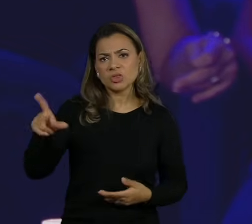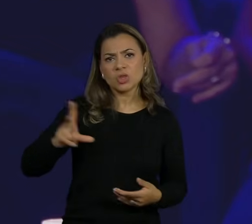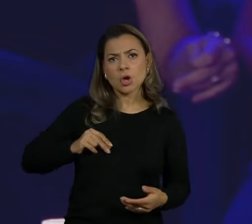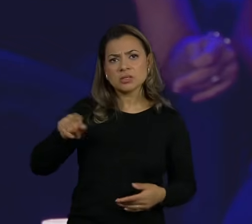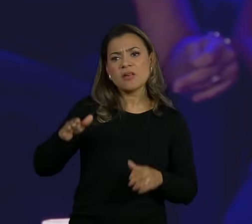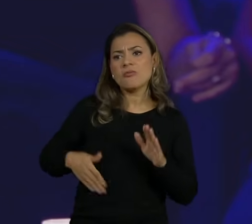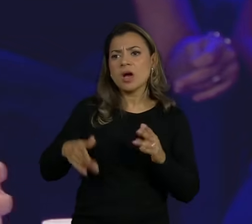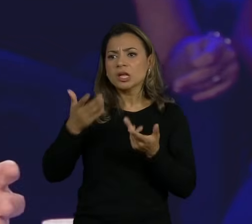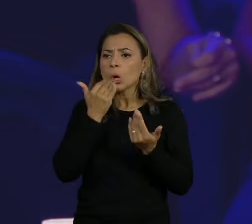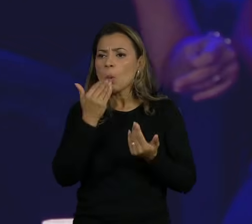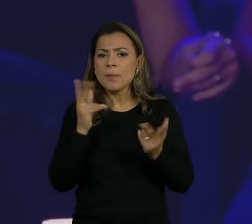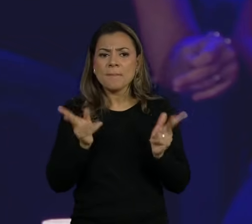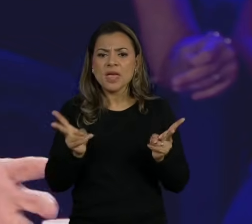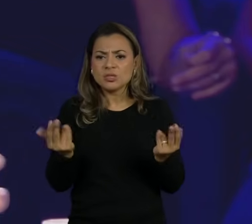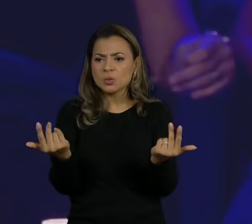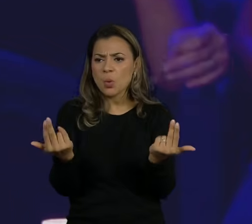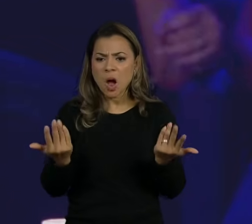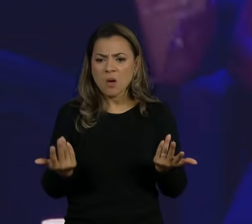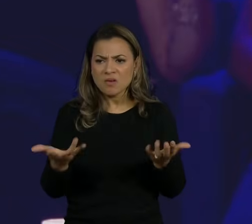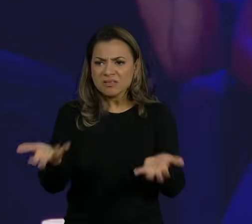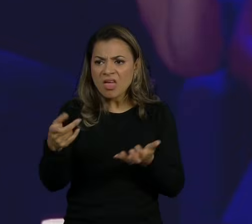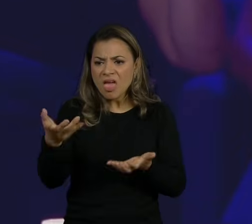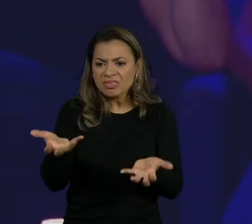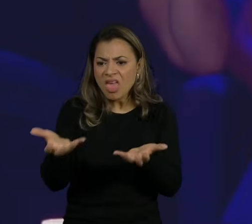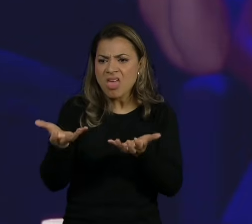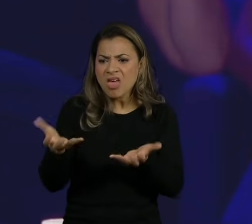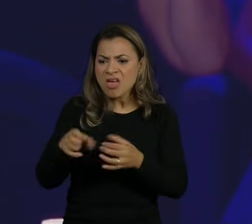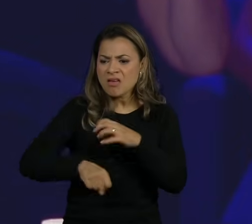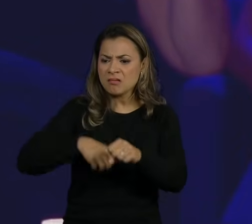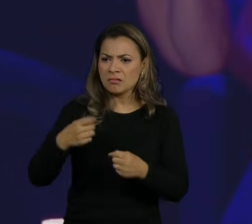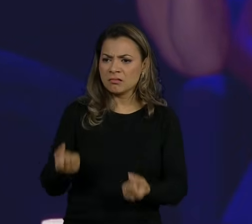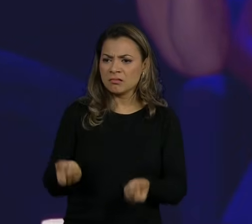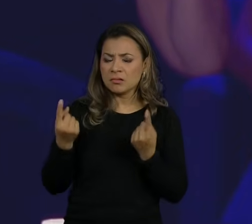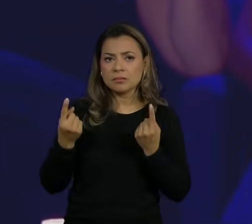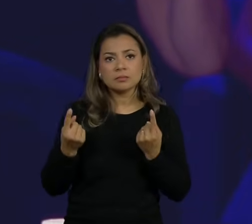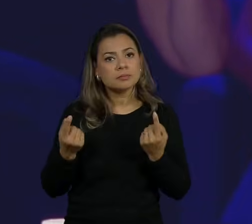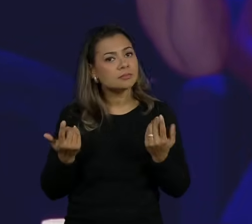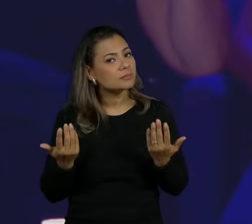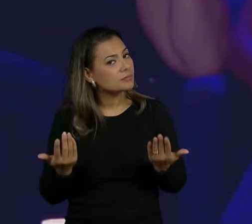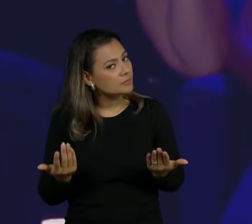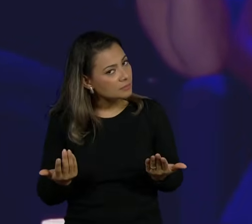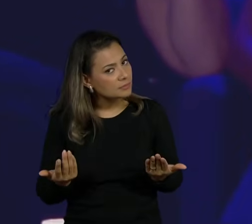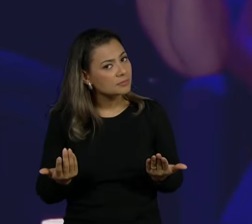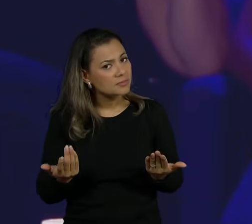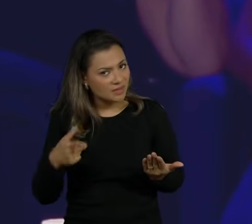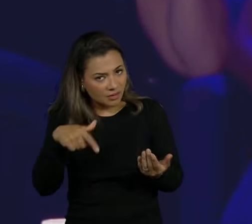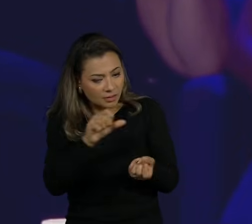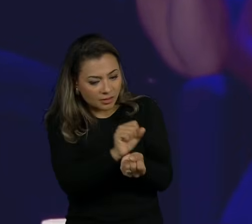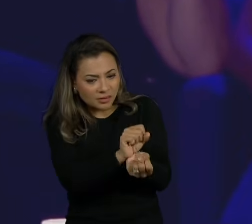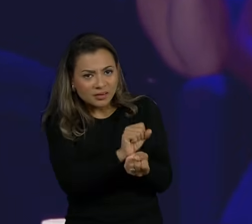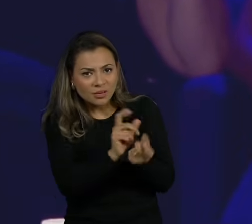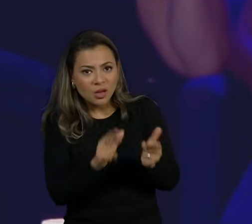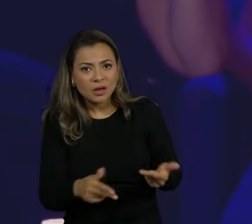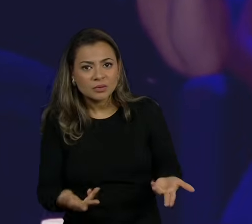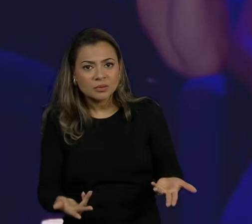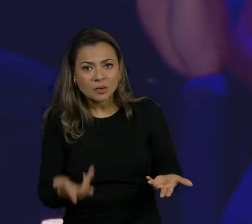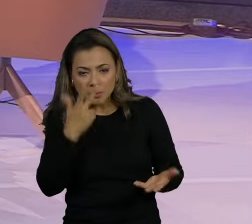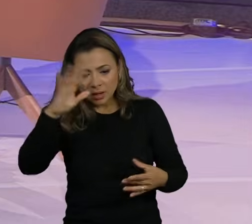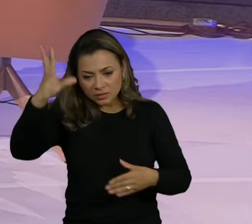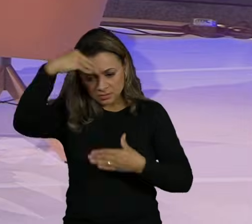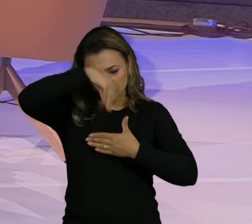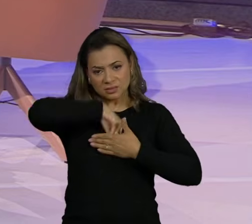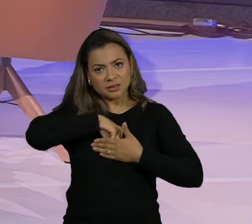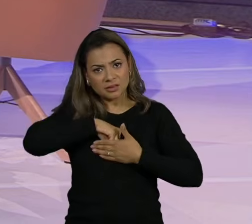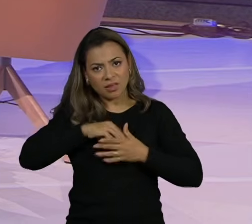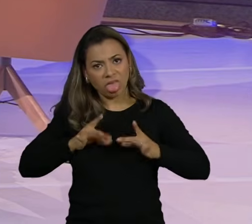quer comer a mesma coisa, ela É. quer não sei o quê. Isso é herança do quê? Isso é Casa Grande Senzala? É uma coisa que não saiu da gente ainda?